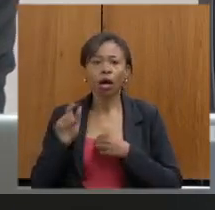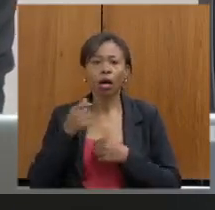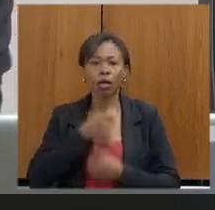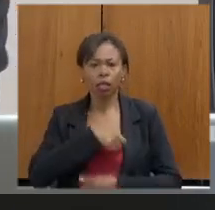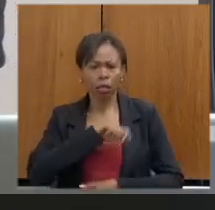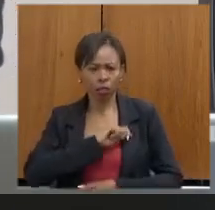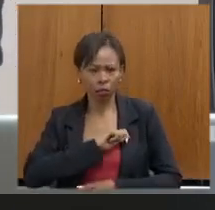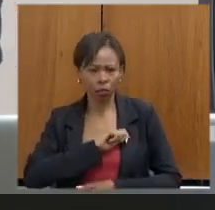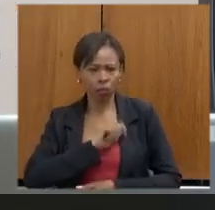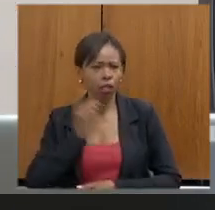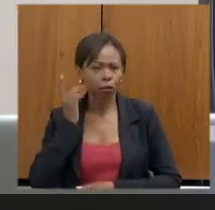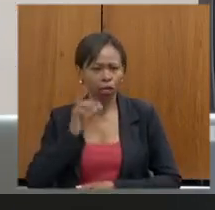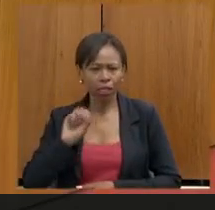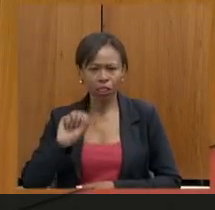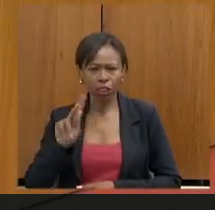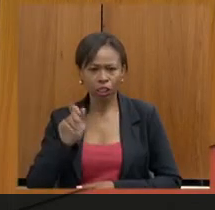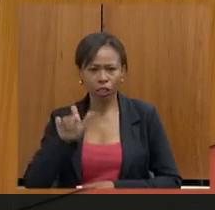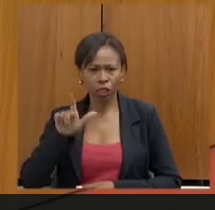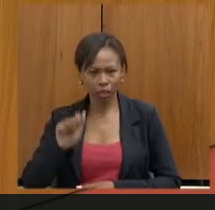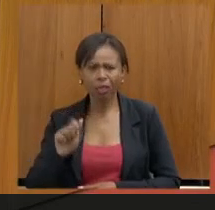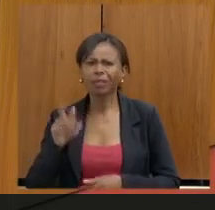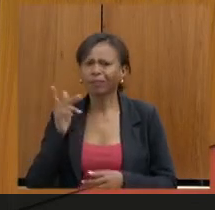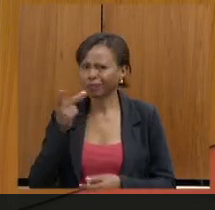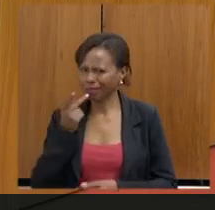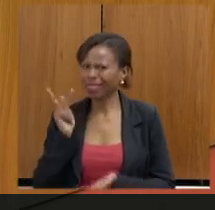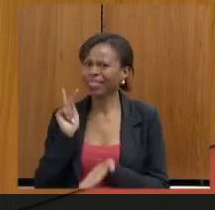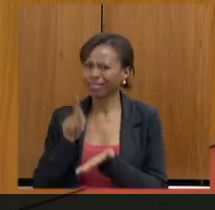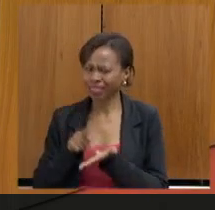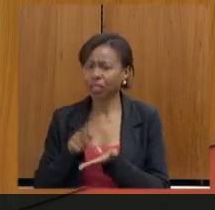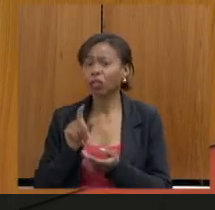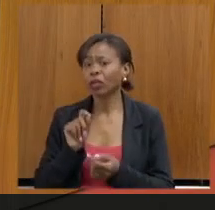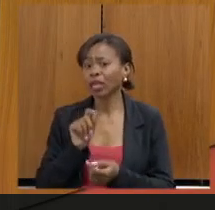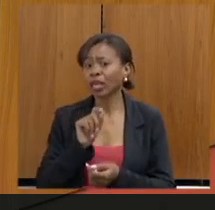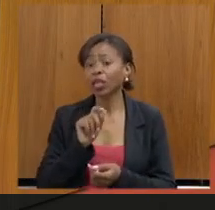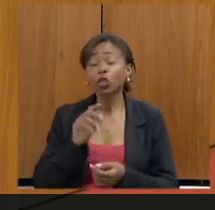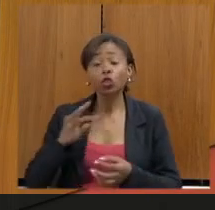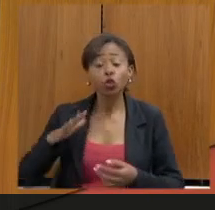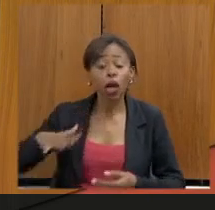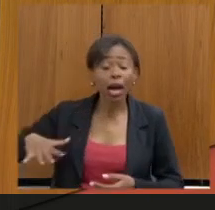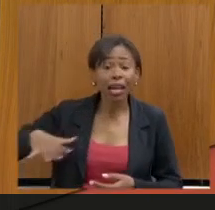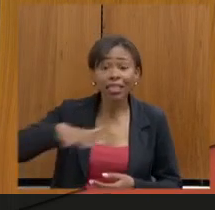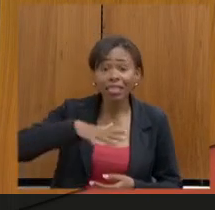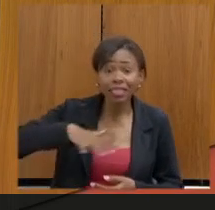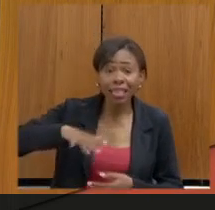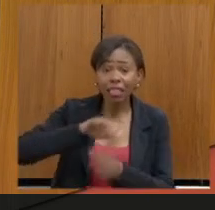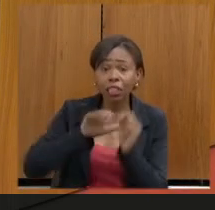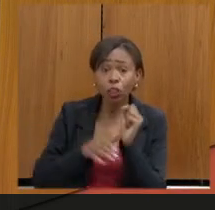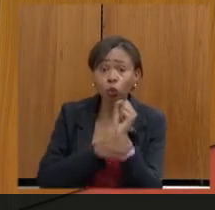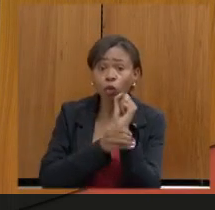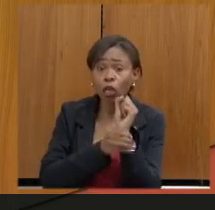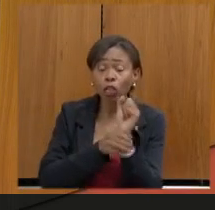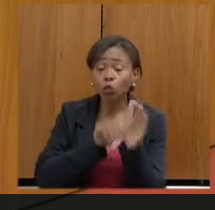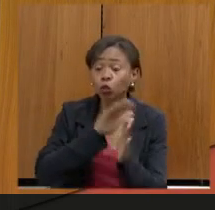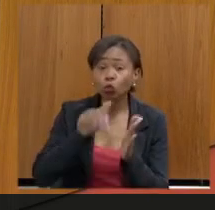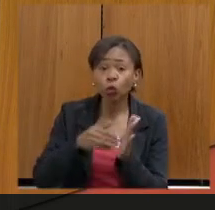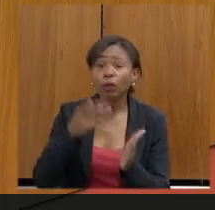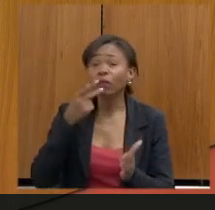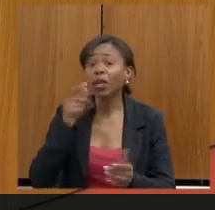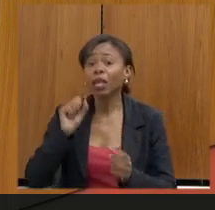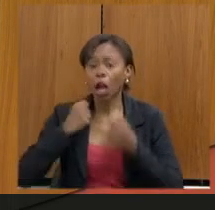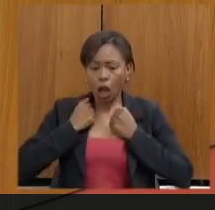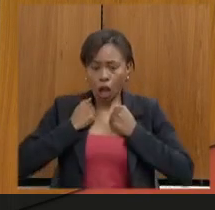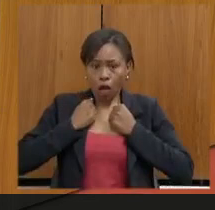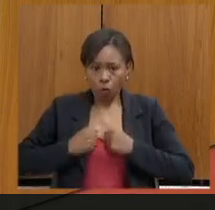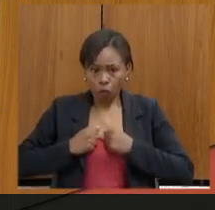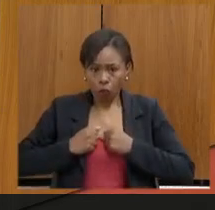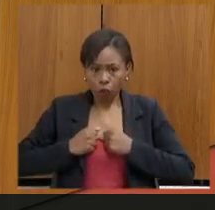e confirmar isso essa é dentro de todas as áreas de todas as áreas de segurança coletes denúncias de coletes à